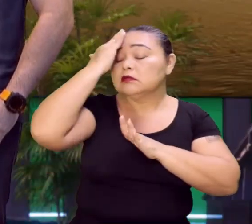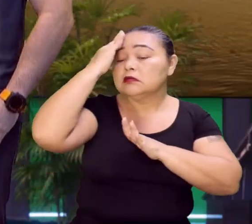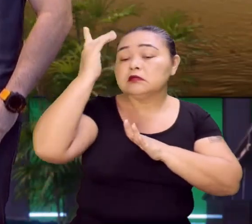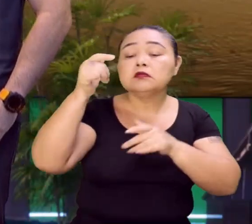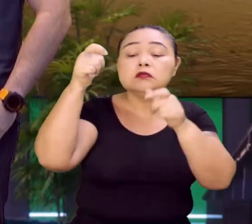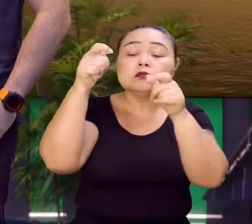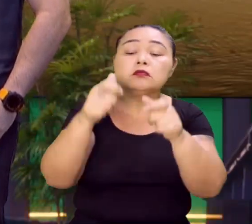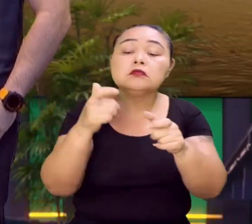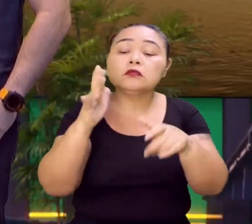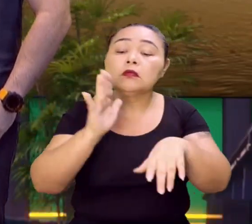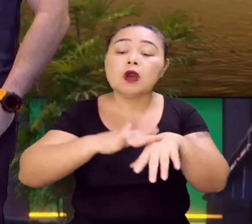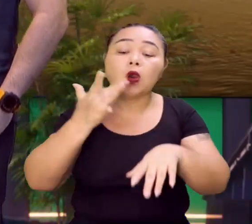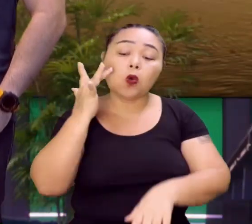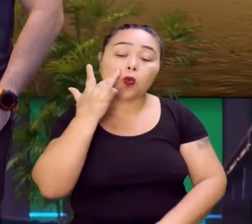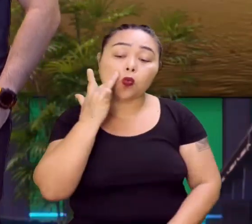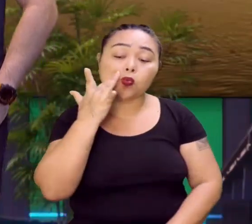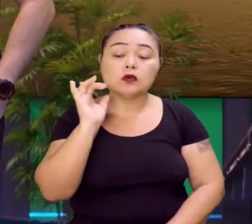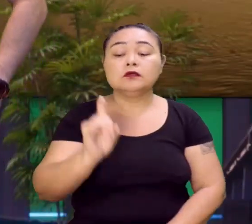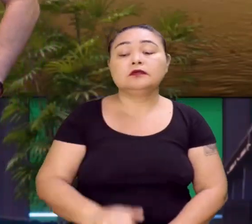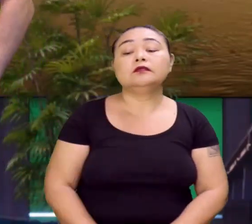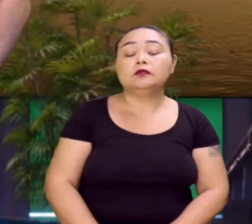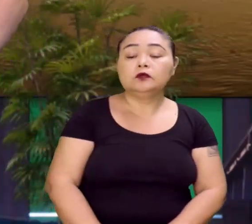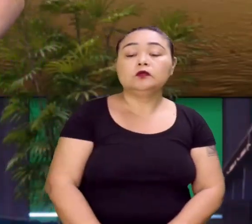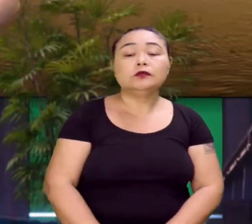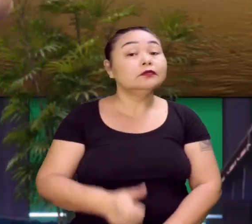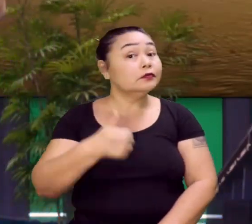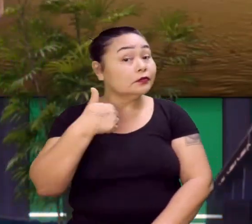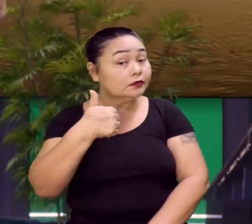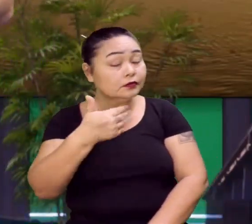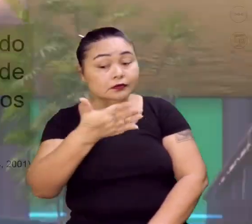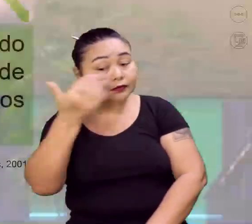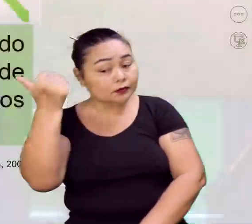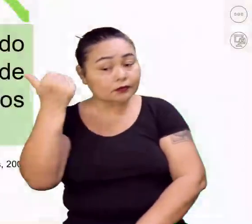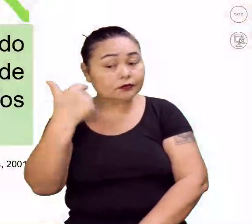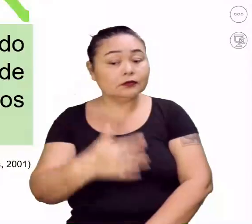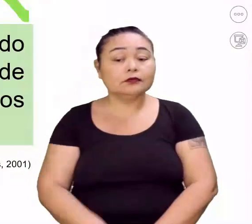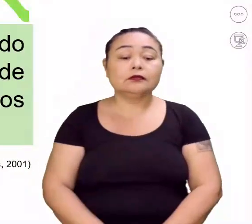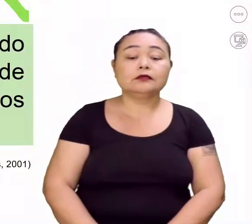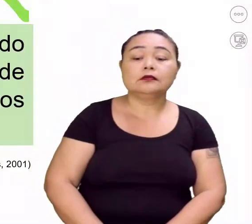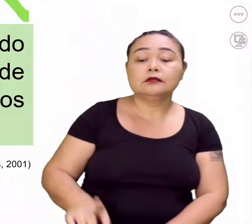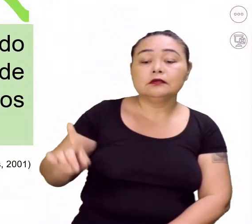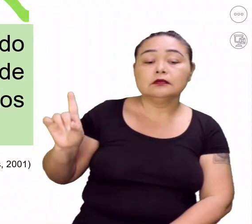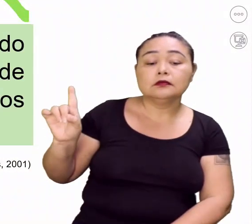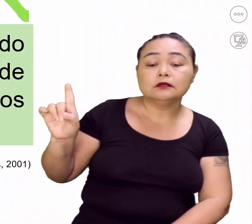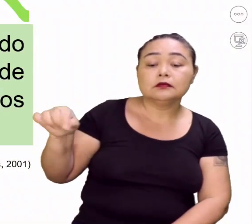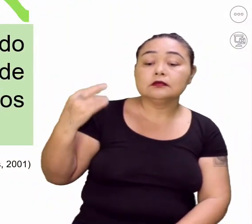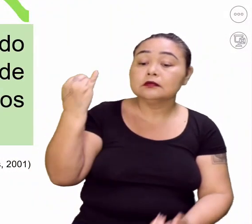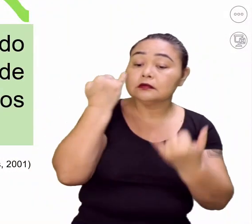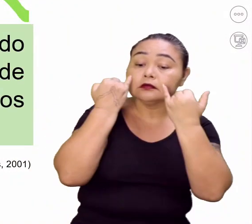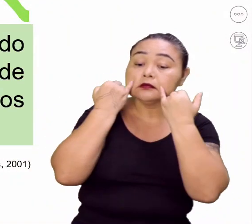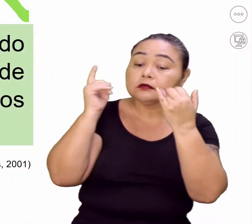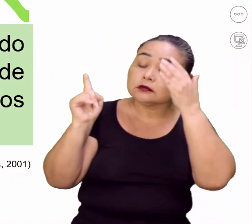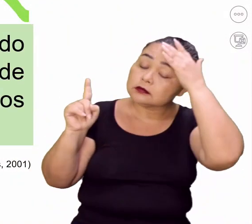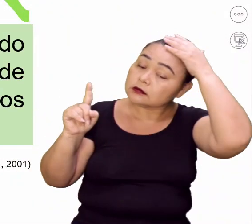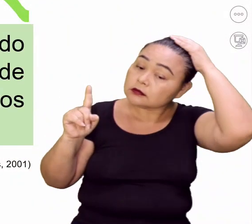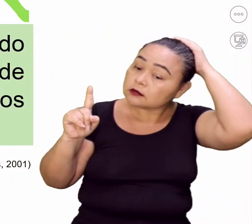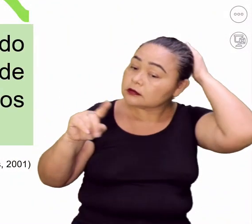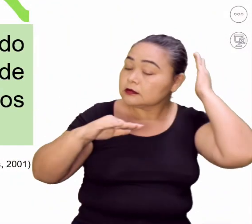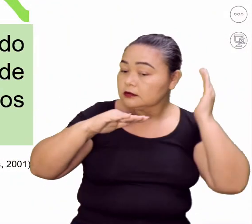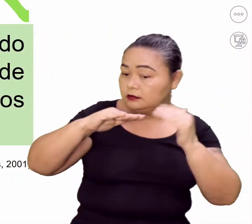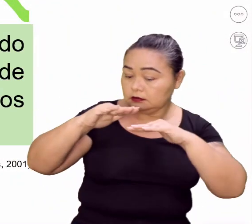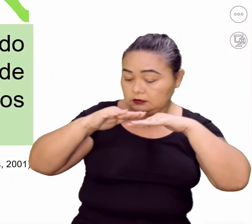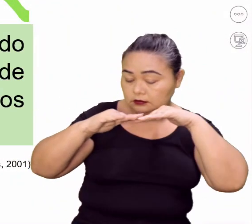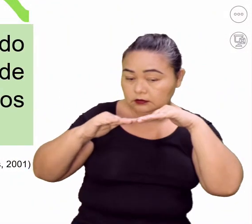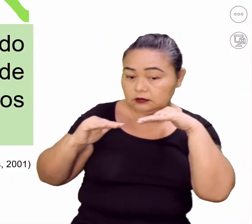inclusive, onde vai ter mais ouro. Exatamente. Beleza? Vamos lá. Vamos lá no quadro. Mais informações aí. E as planícies, professor Jorge?